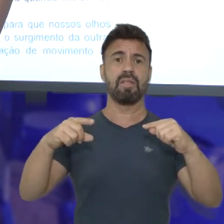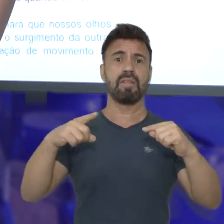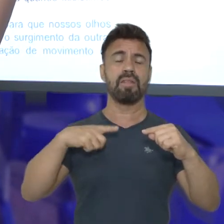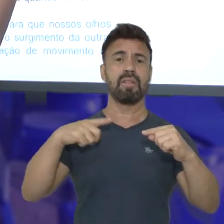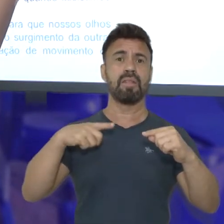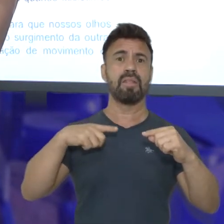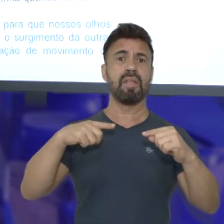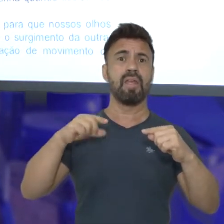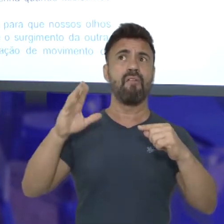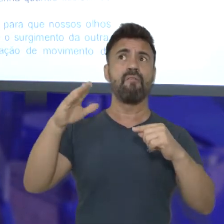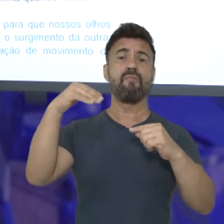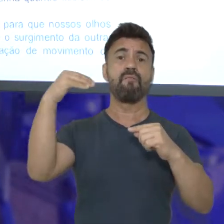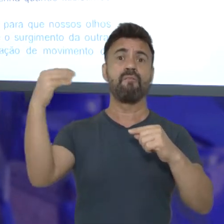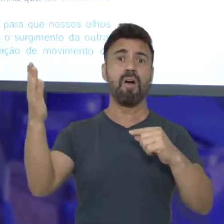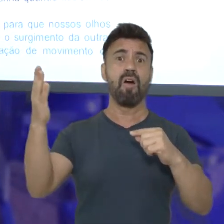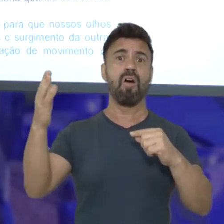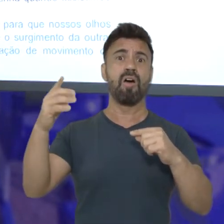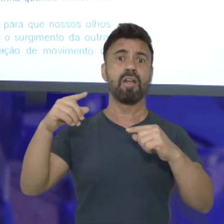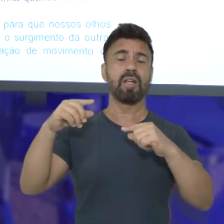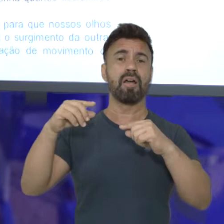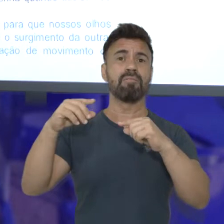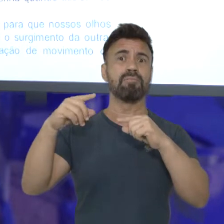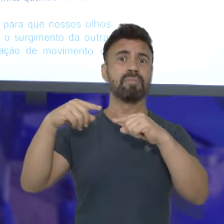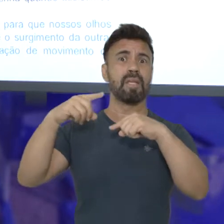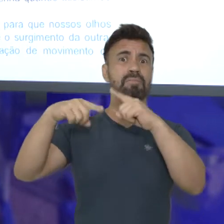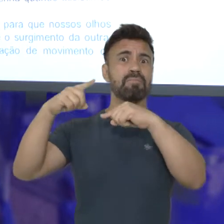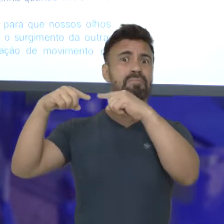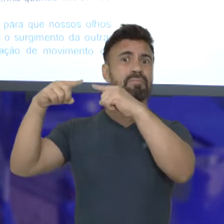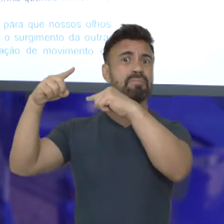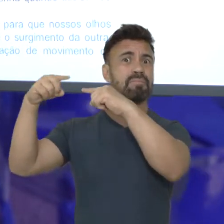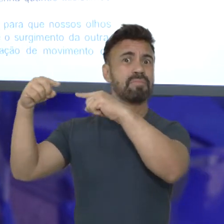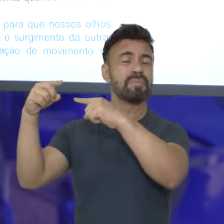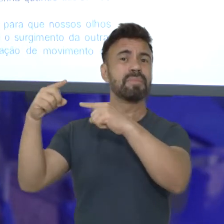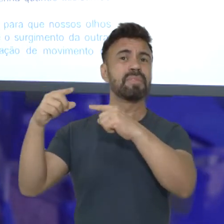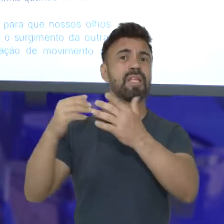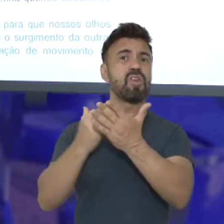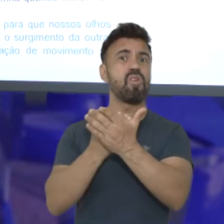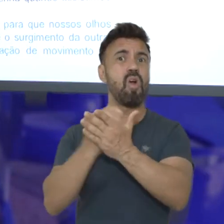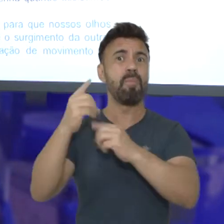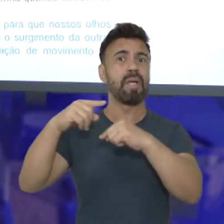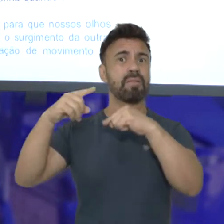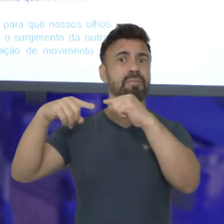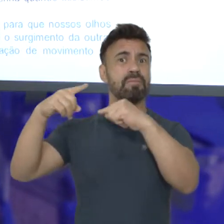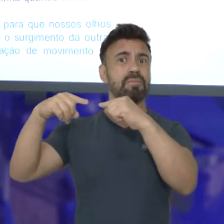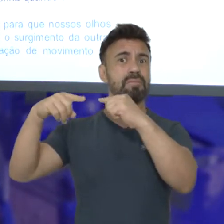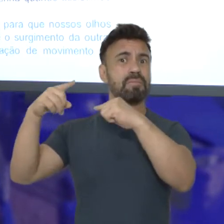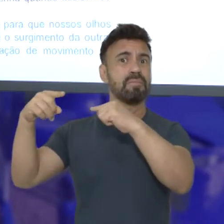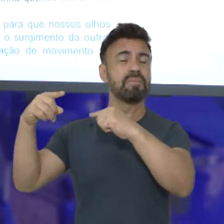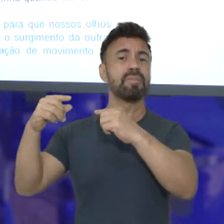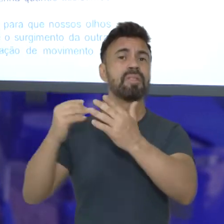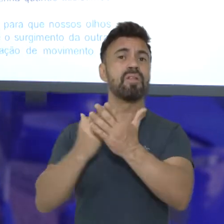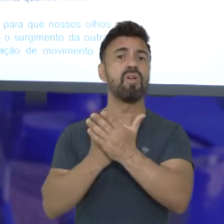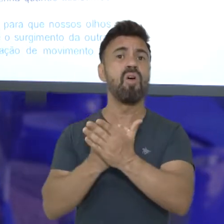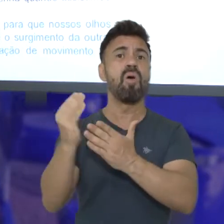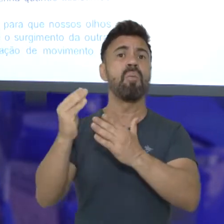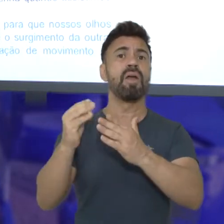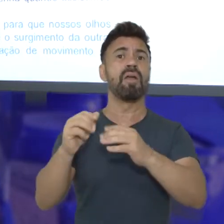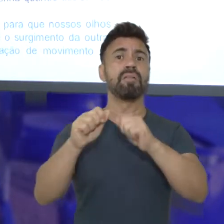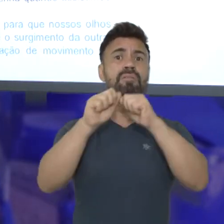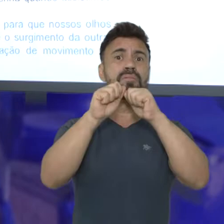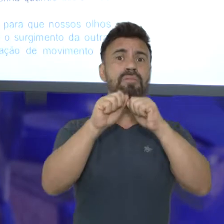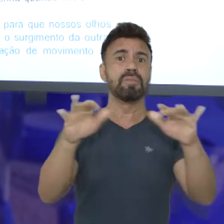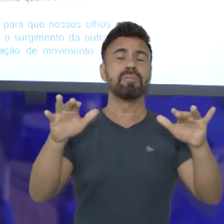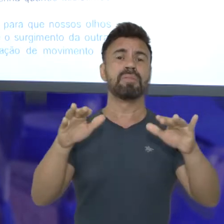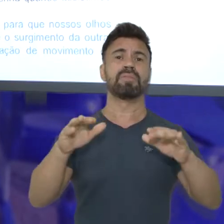fonte ali externa agitando eles, então eles, na medida que eles vão começar a agitar, eles vão emitir uma determinada